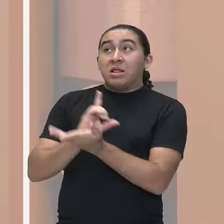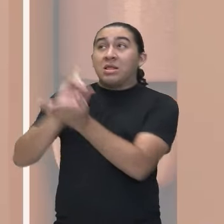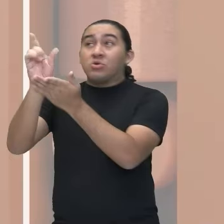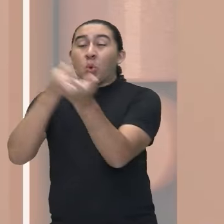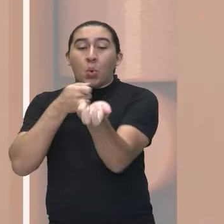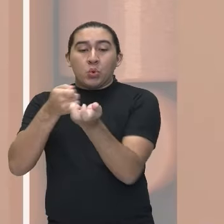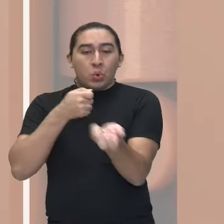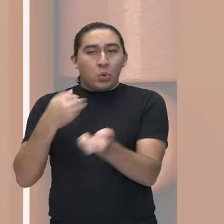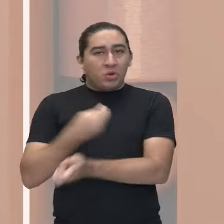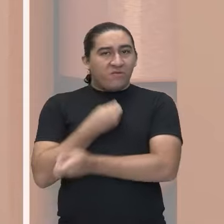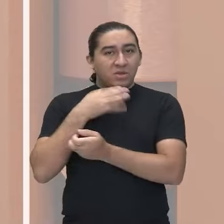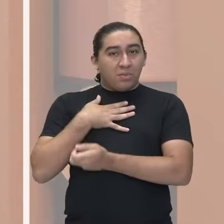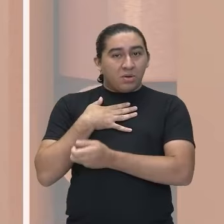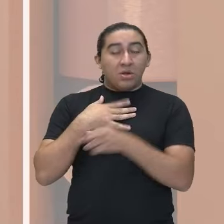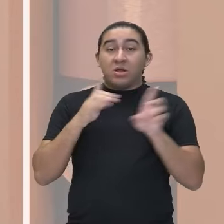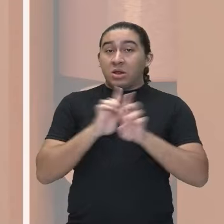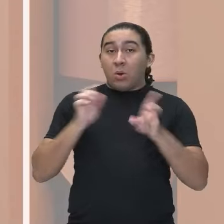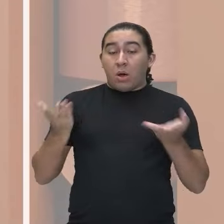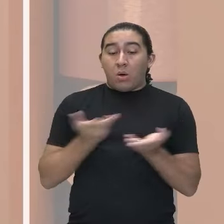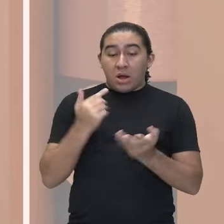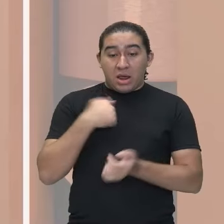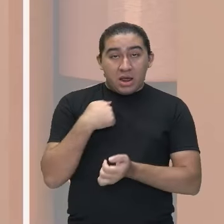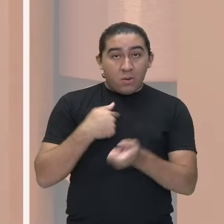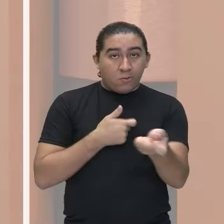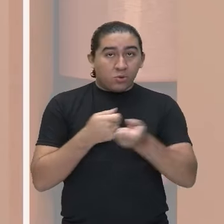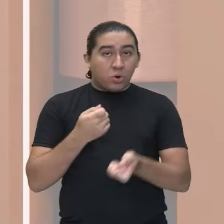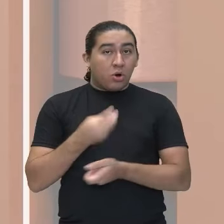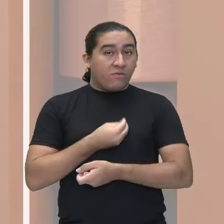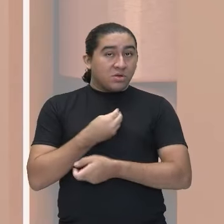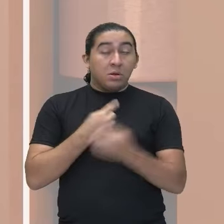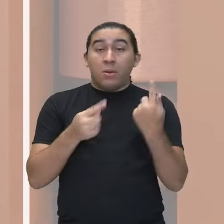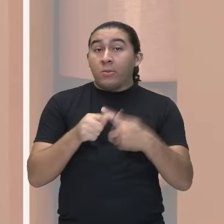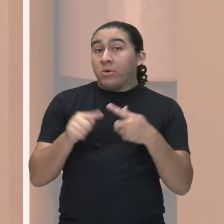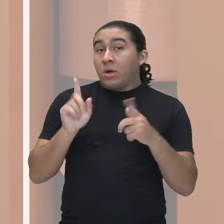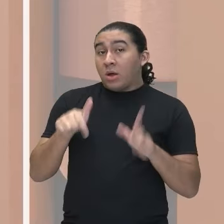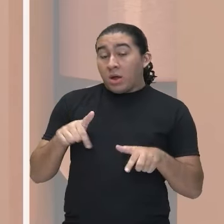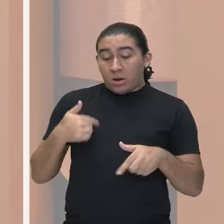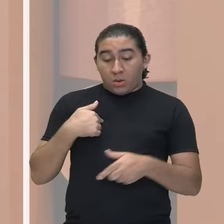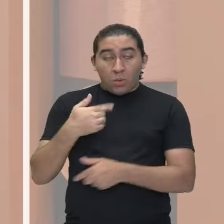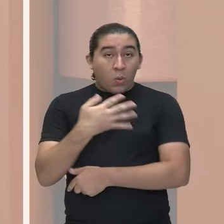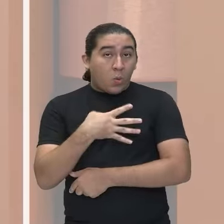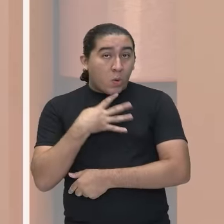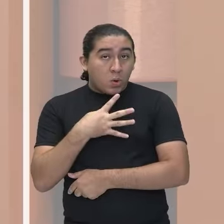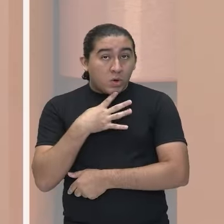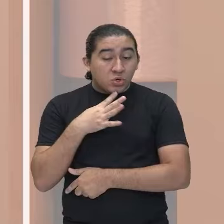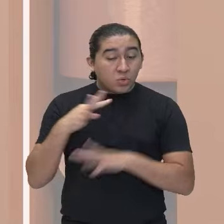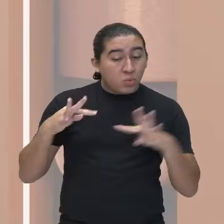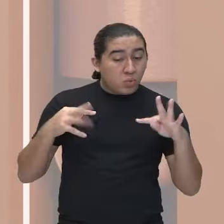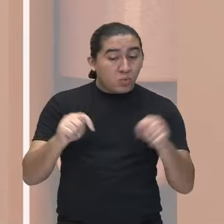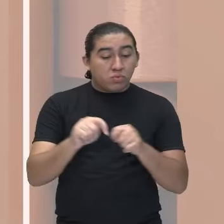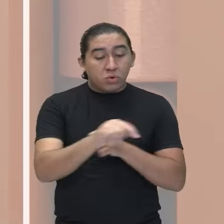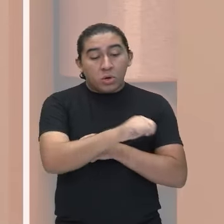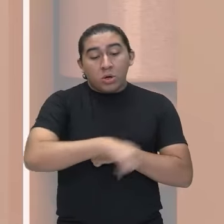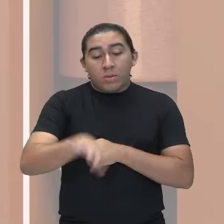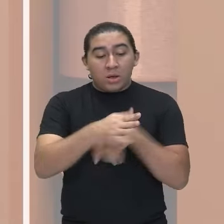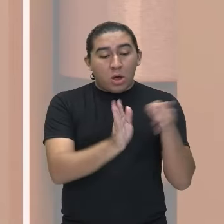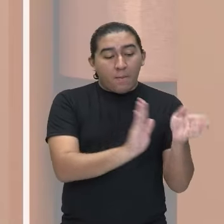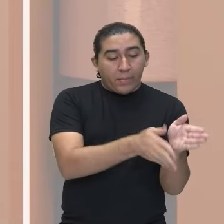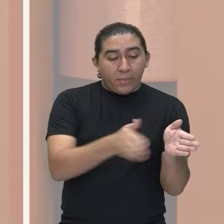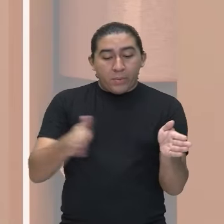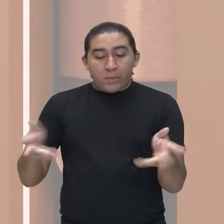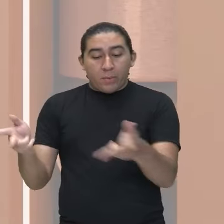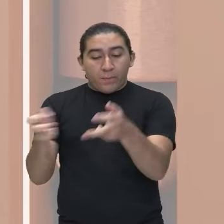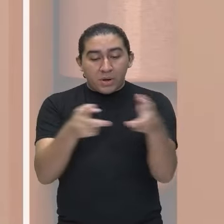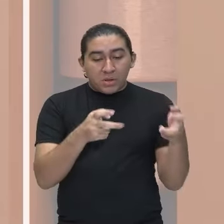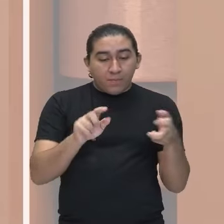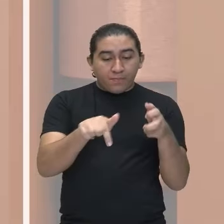minha existência. Agora eu controlo essa existência, por quê? Porque eu conheço o tempo, eu sei entender, eu sei perceber esse